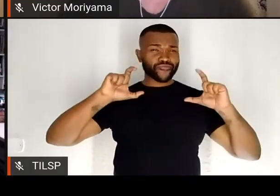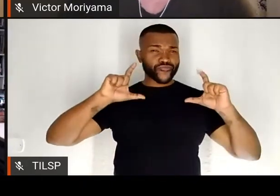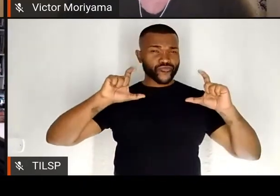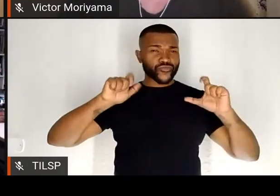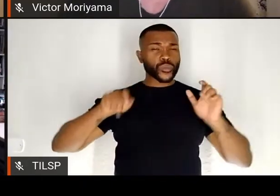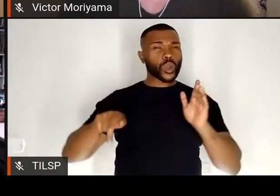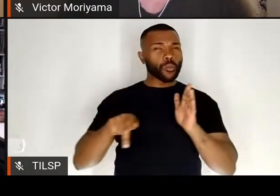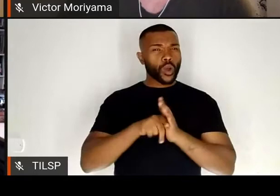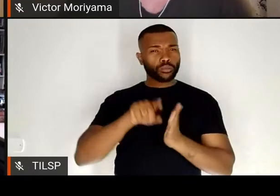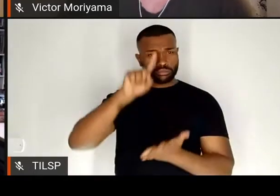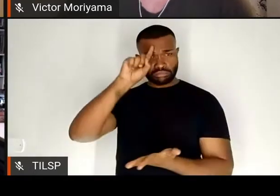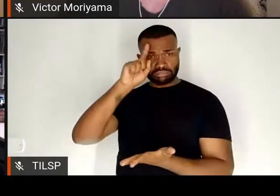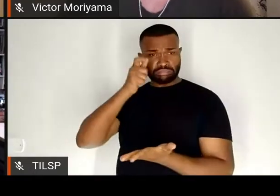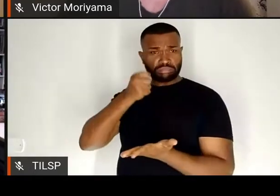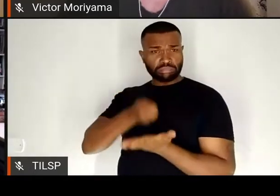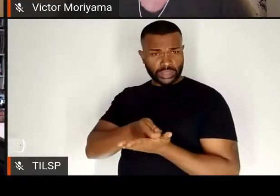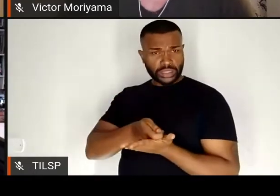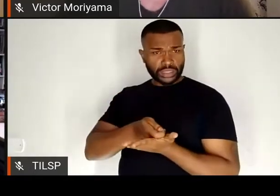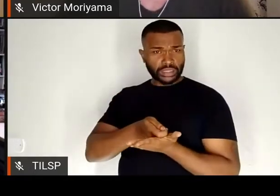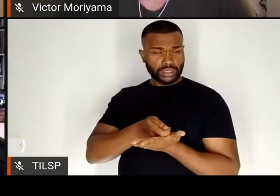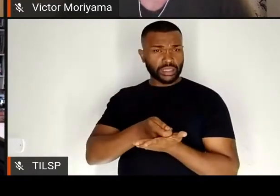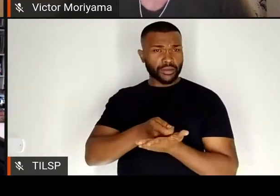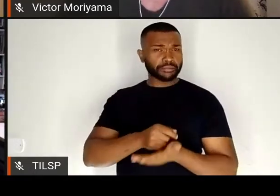fascistas daqueles grandes